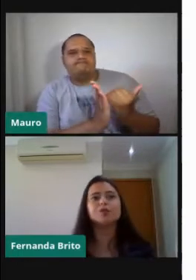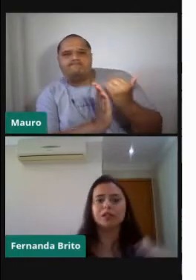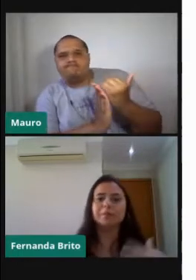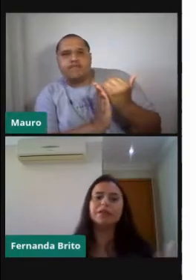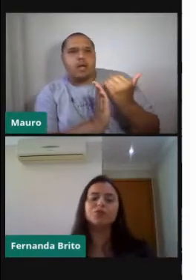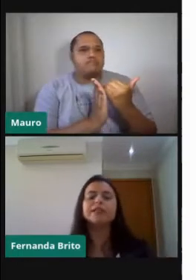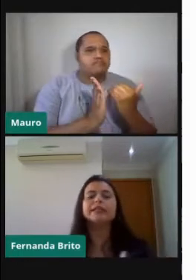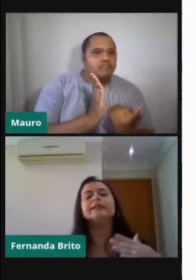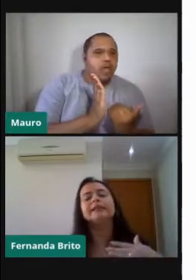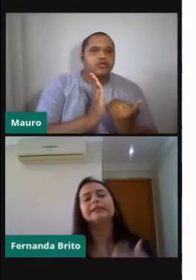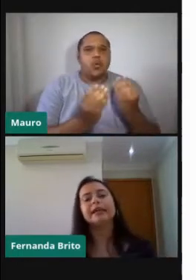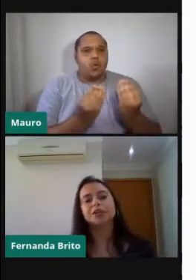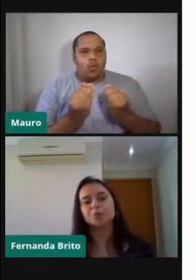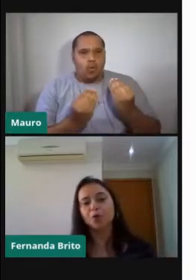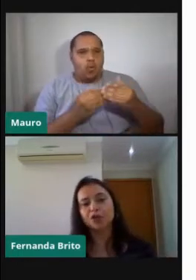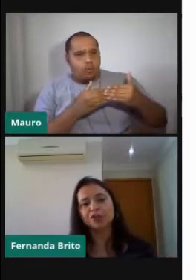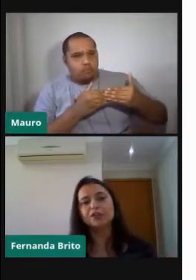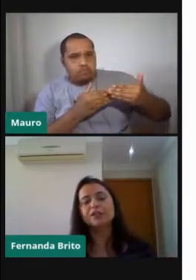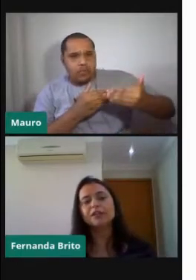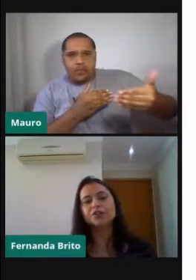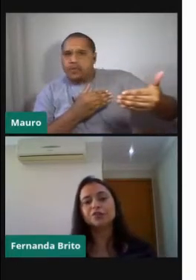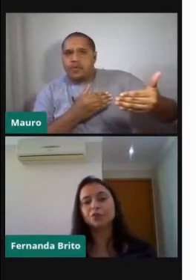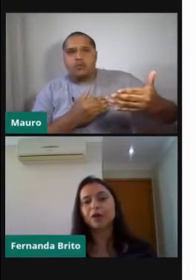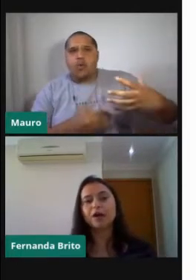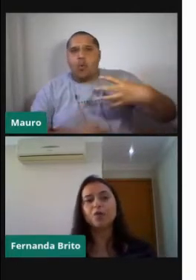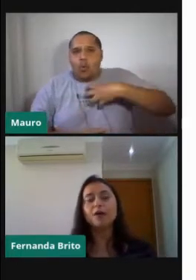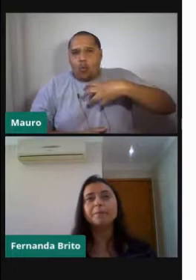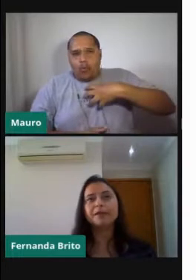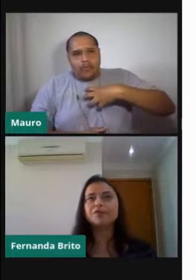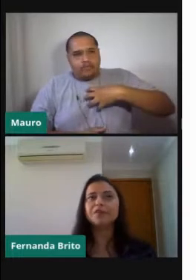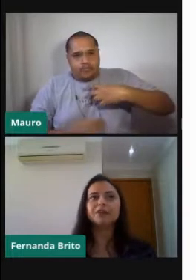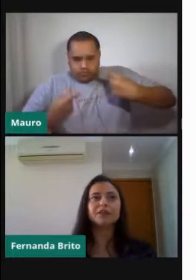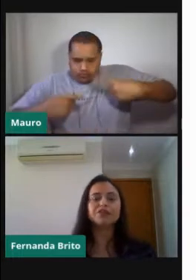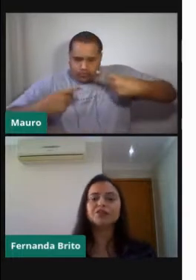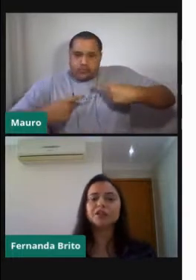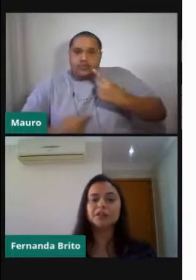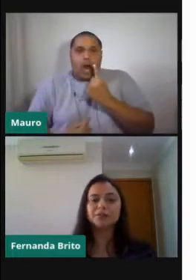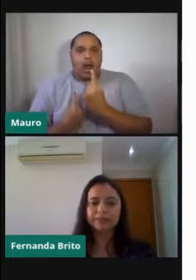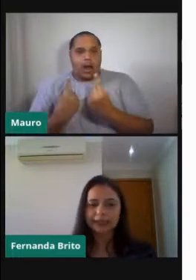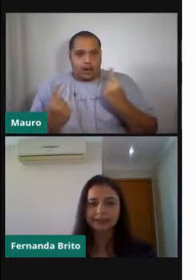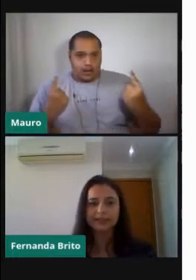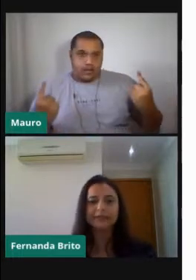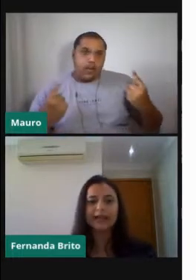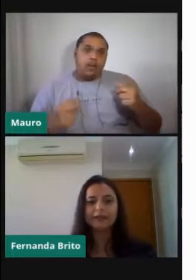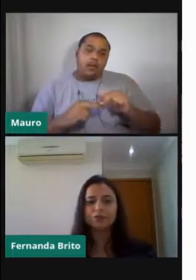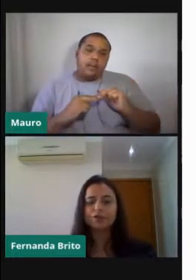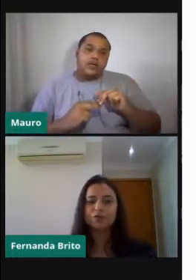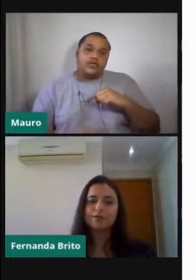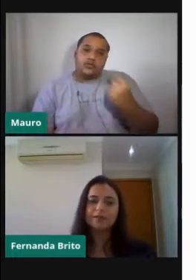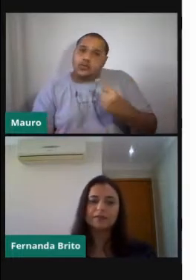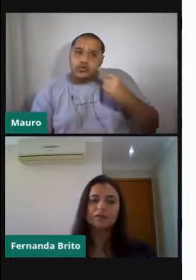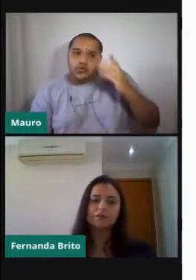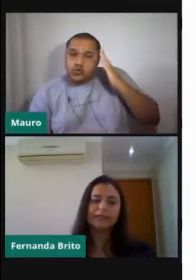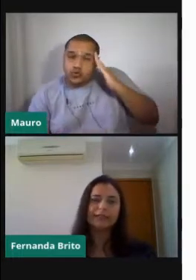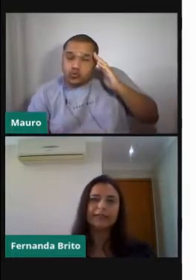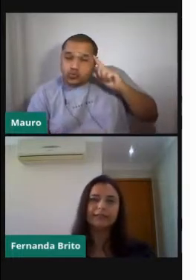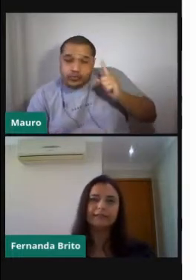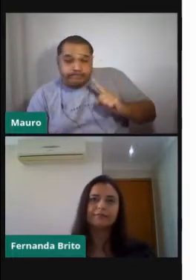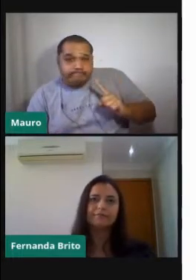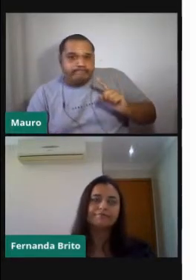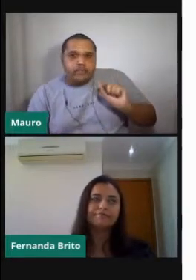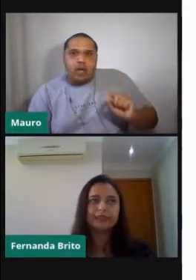nesse direcionamento, né, da resposta individual, mas o fato é que a gente ainda não tem, né, dados que consigam